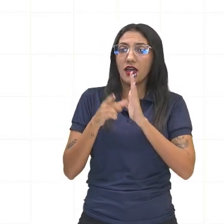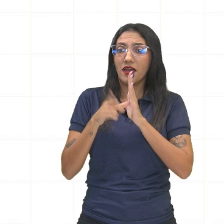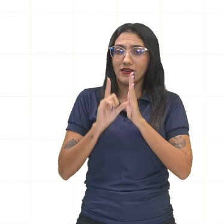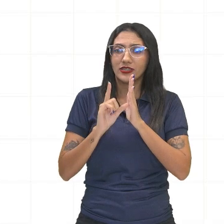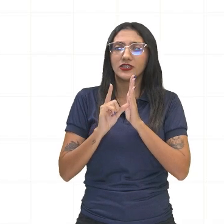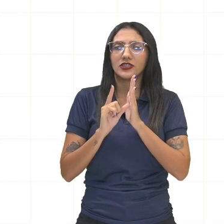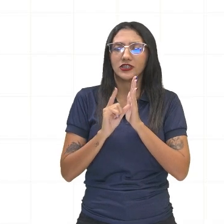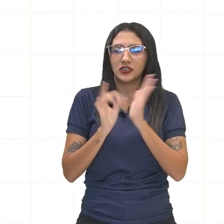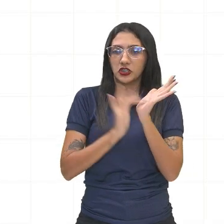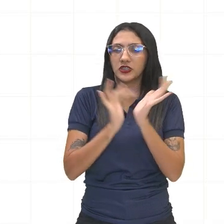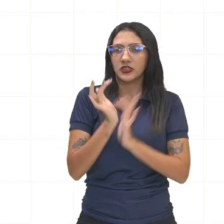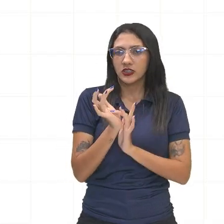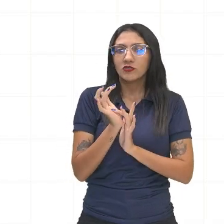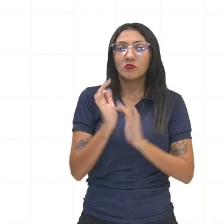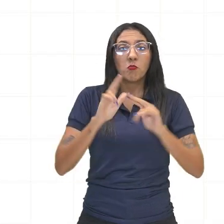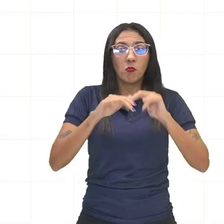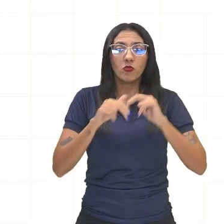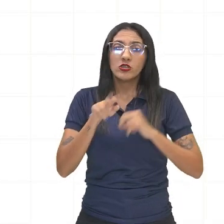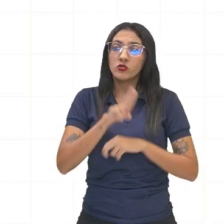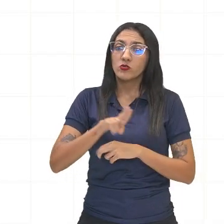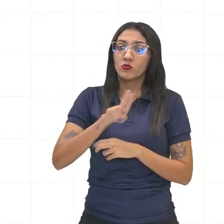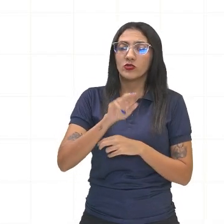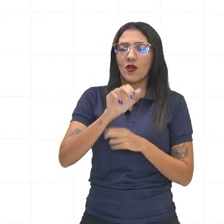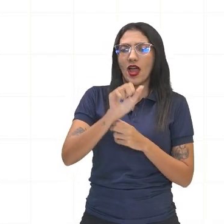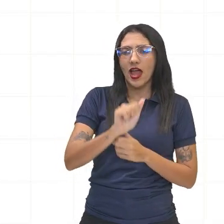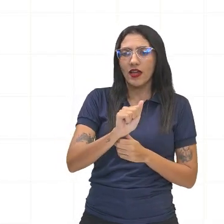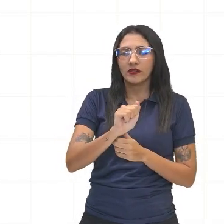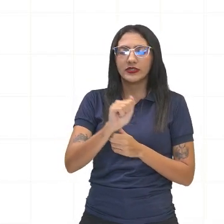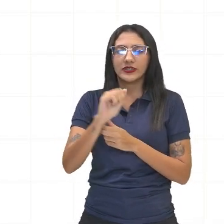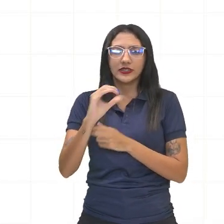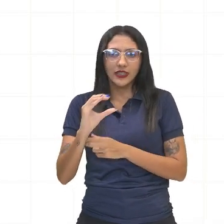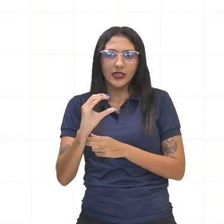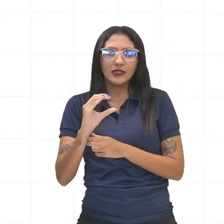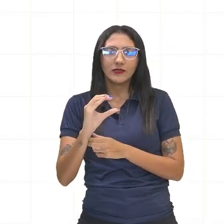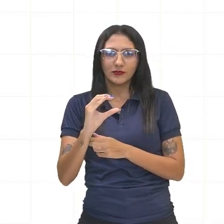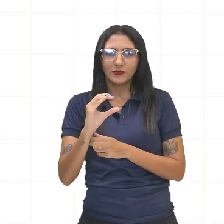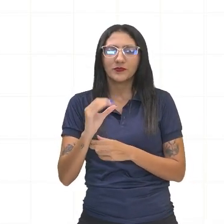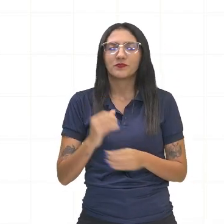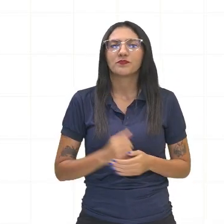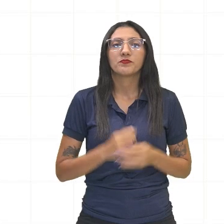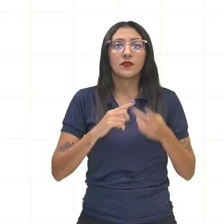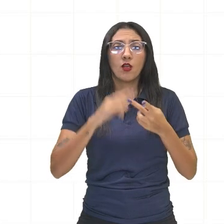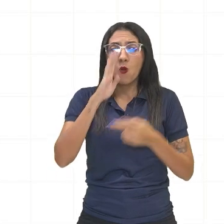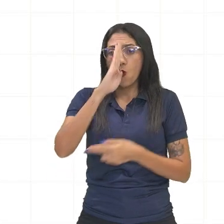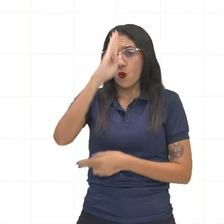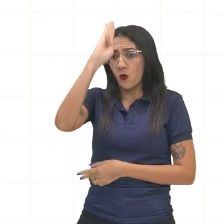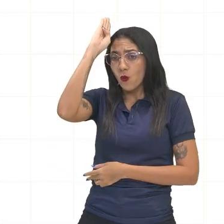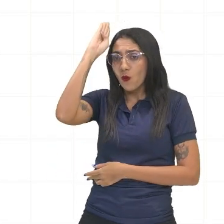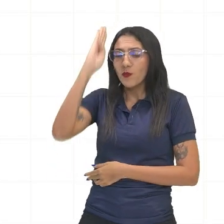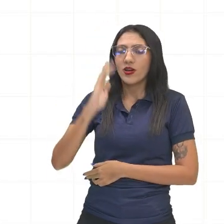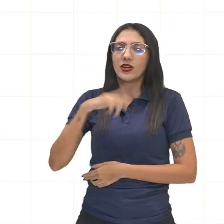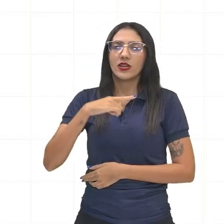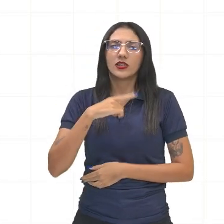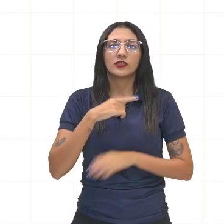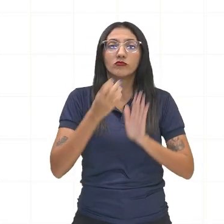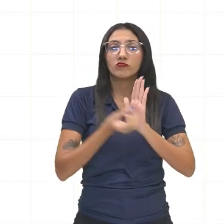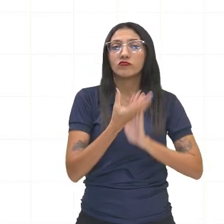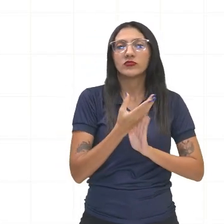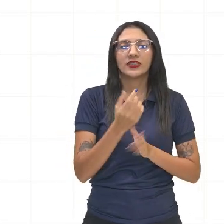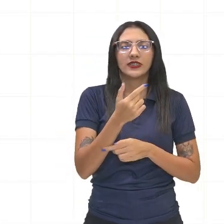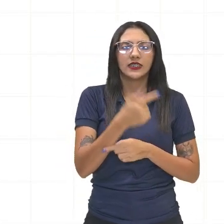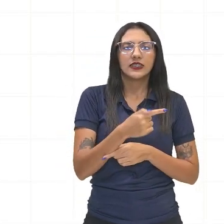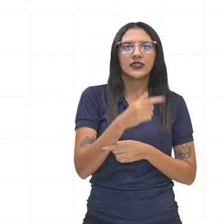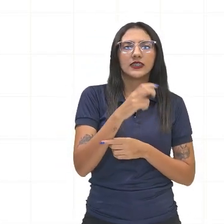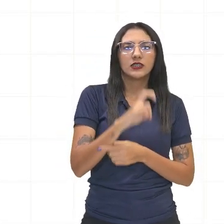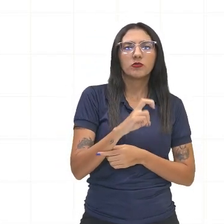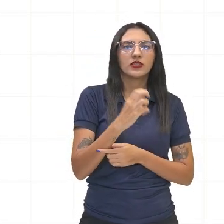o AC, tá? Porque é antes de Cristo. Roma, ela foi fundada em